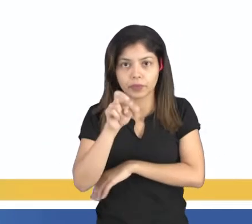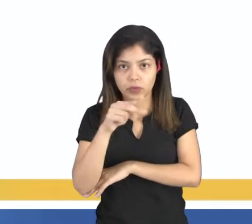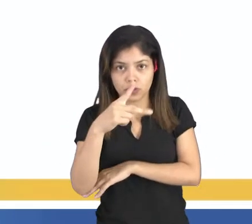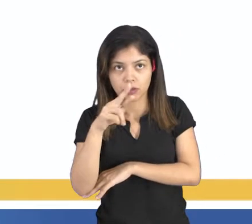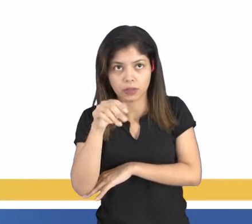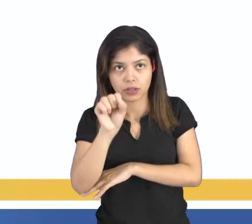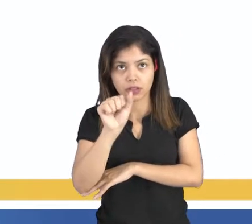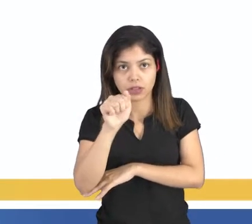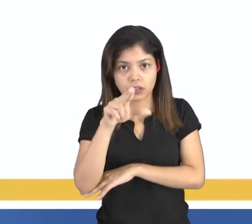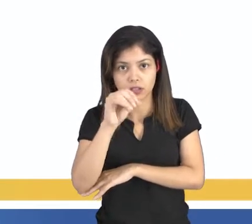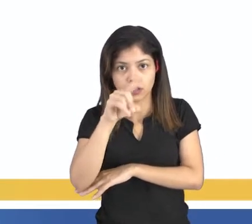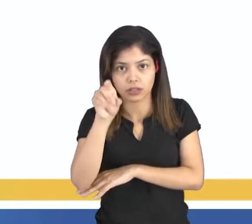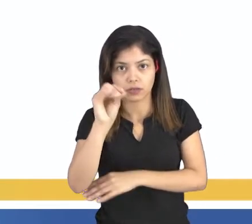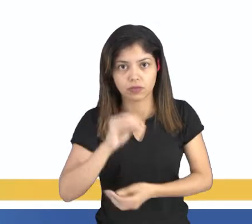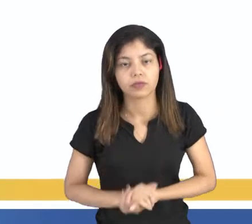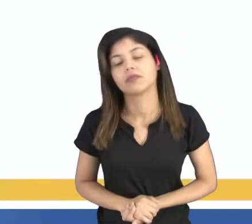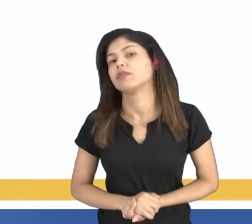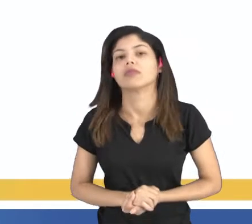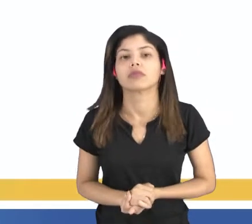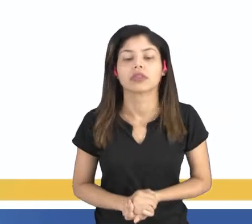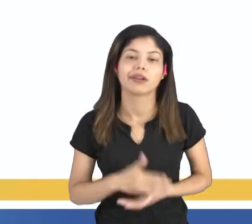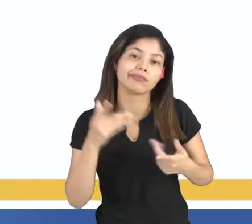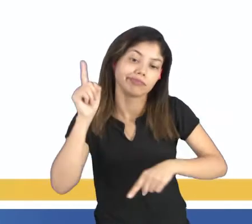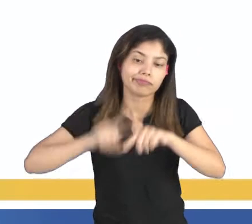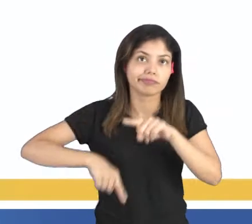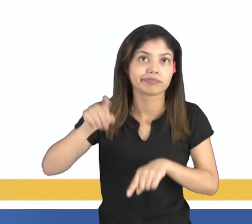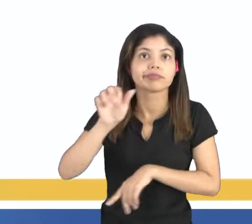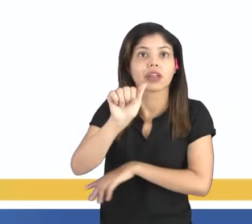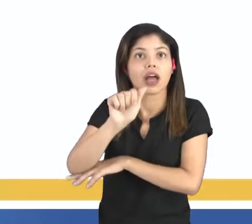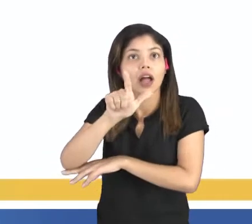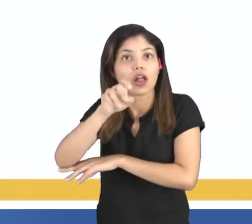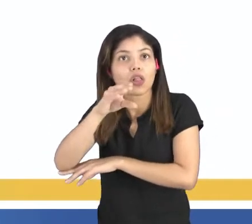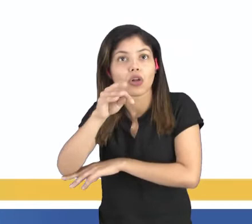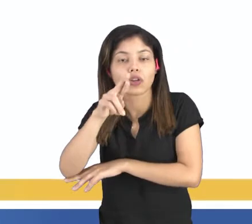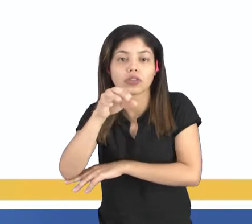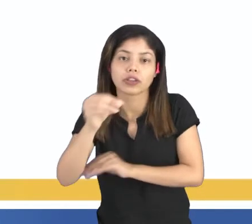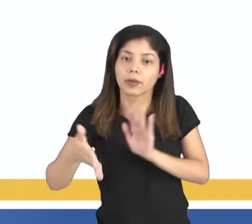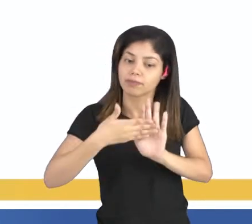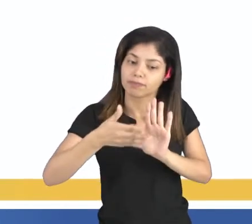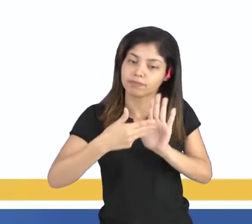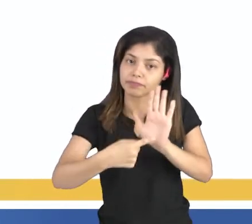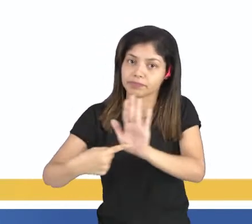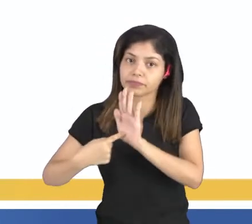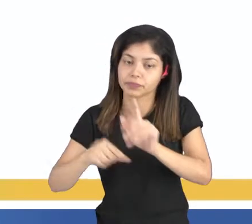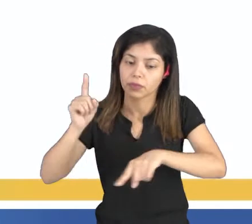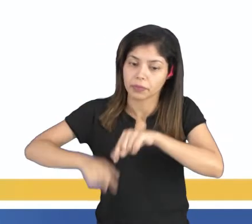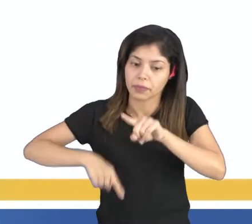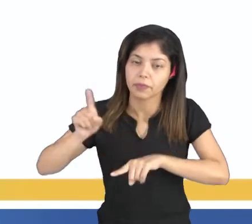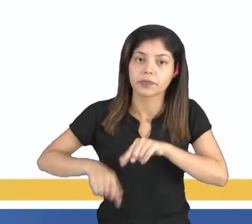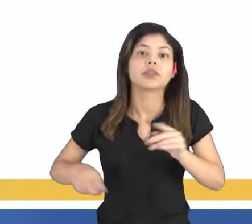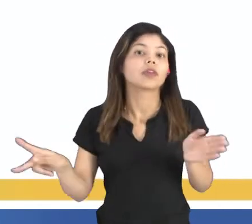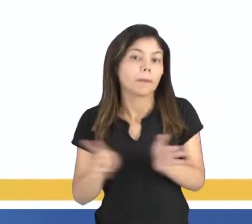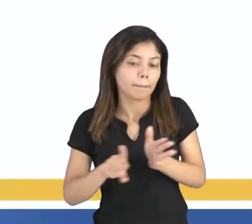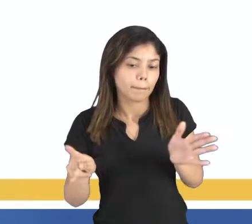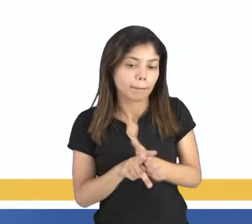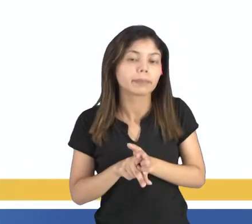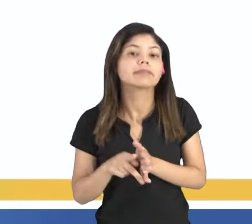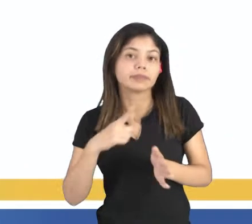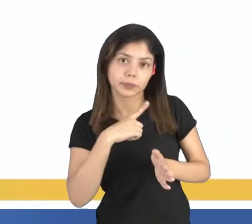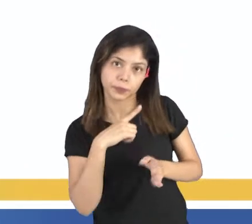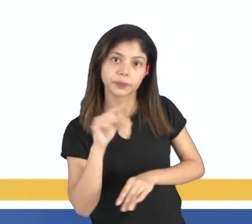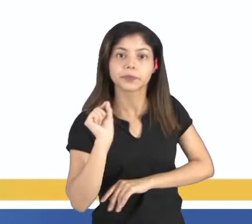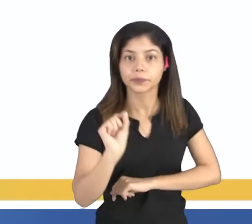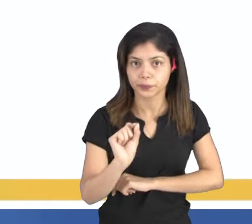em suspensão. Então, esses materiais alóctones aí é uma referência ao seu material de origem, lembrando